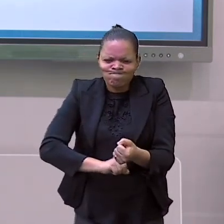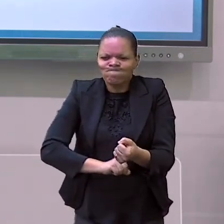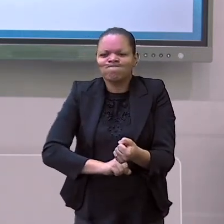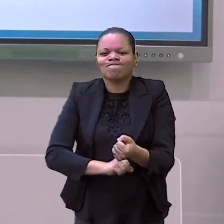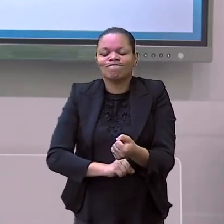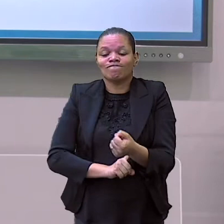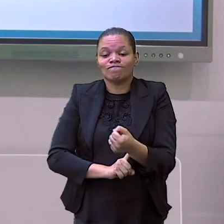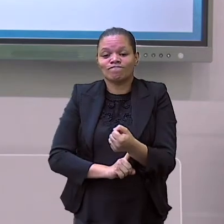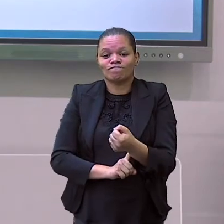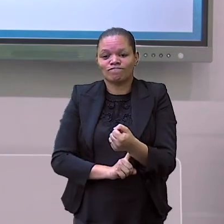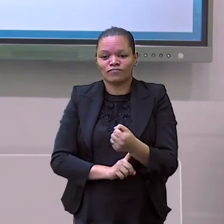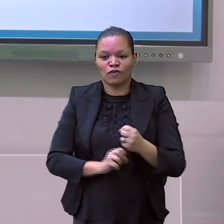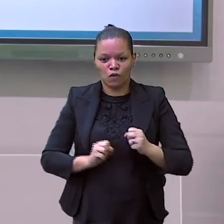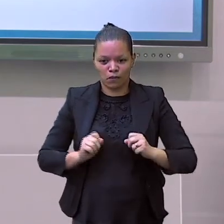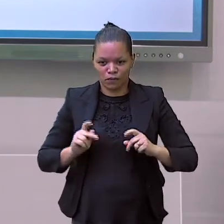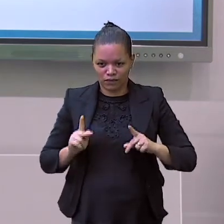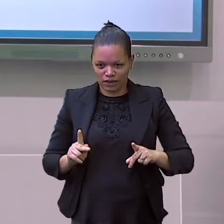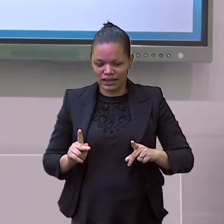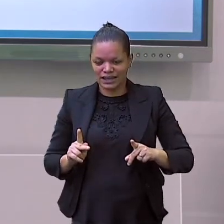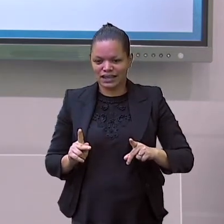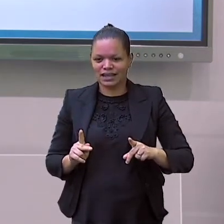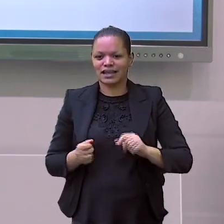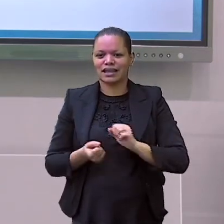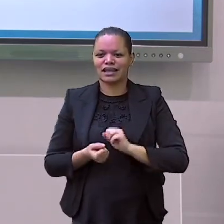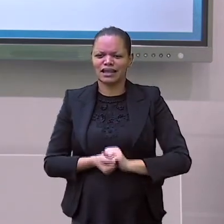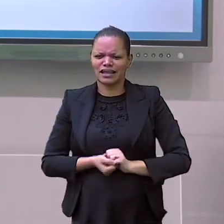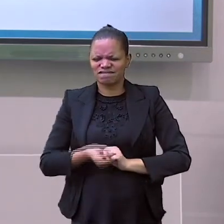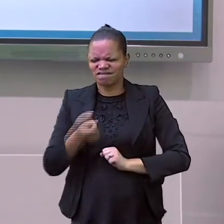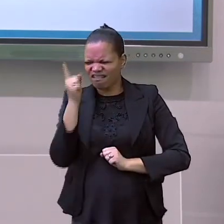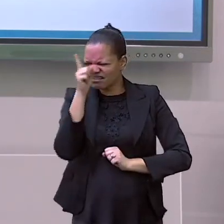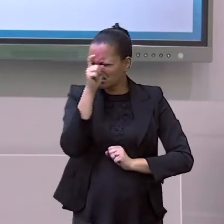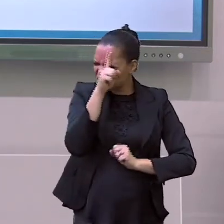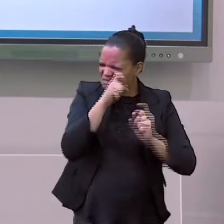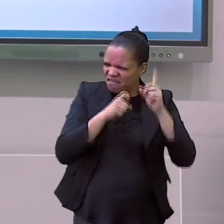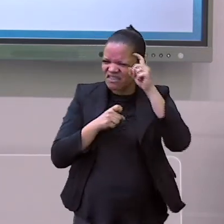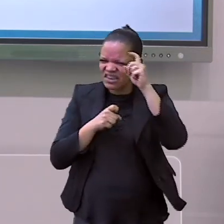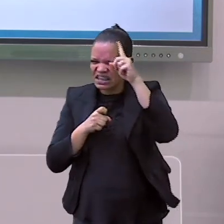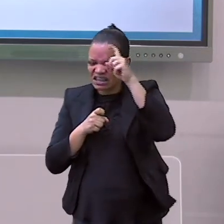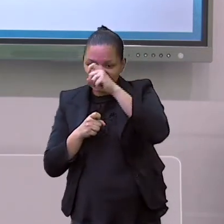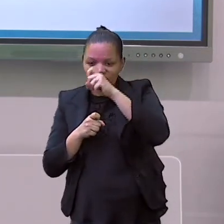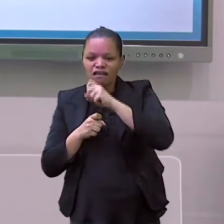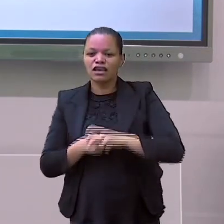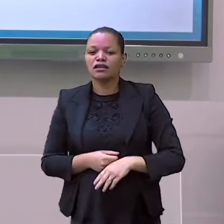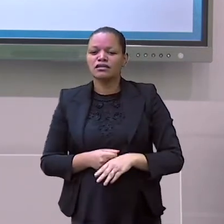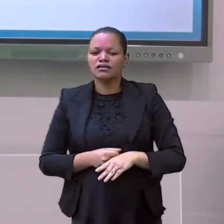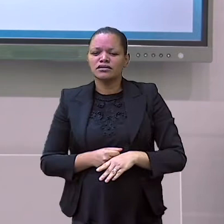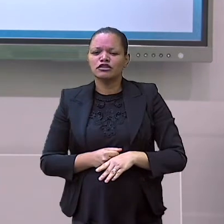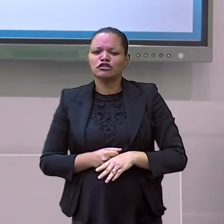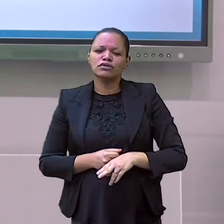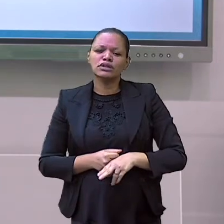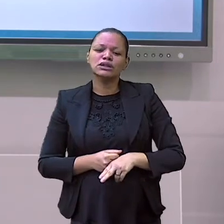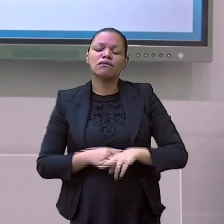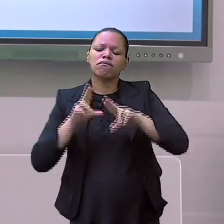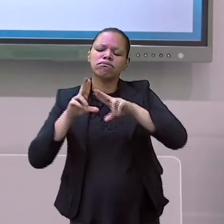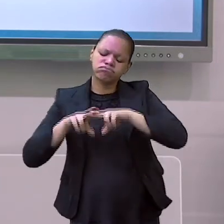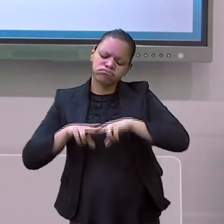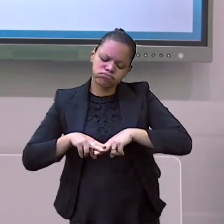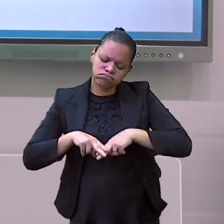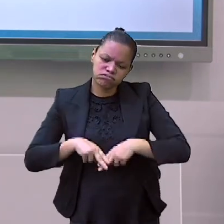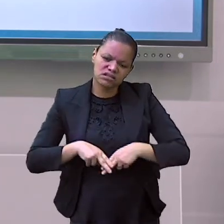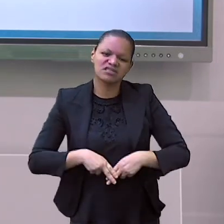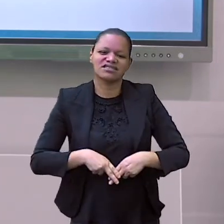eu saí do meu limite. Saí do meu limite de paciência e que hoje eu vou ter que entrar